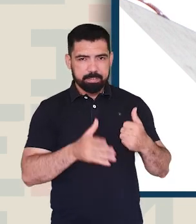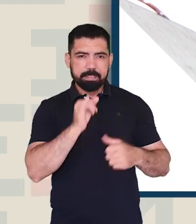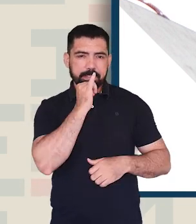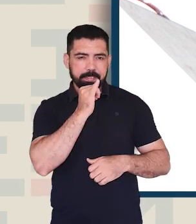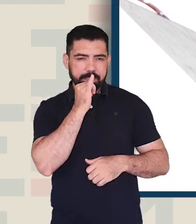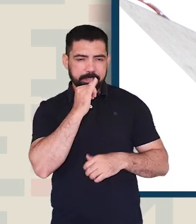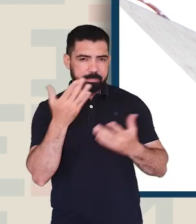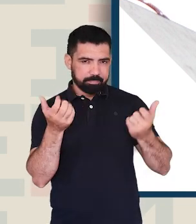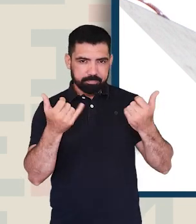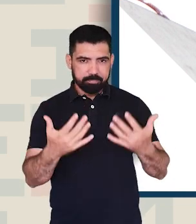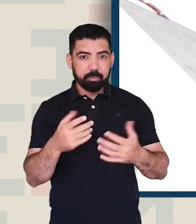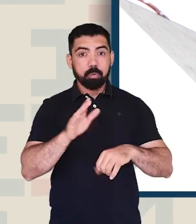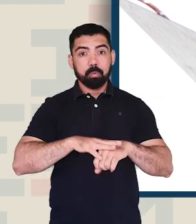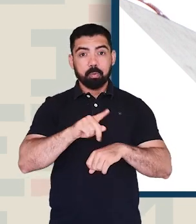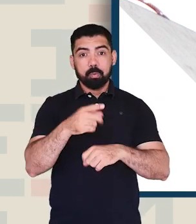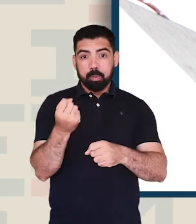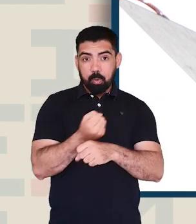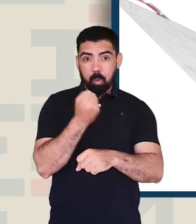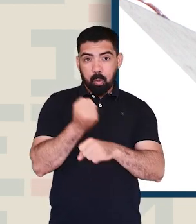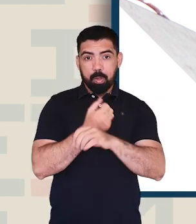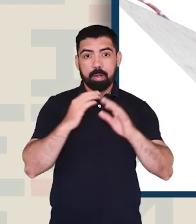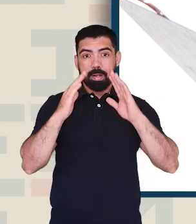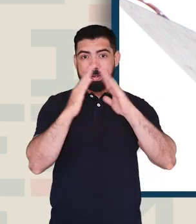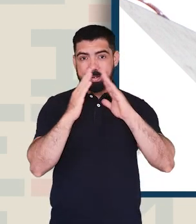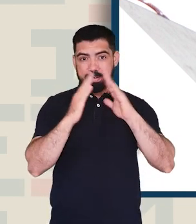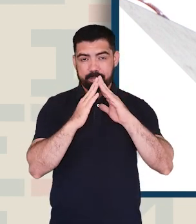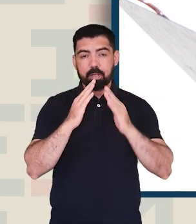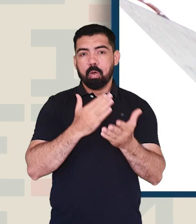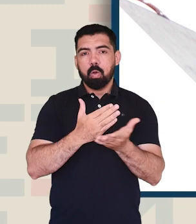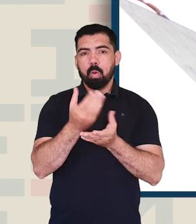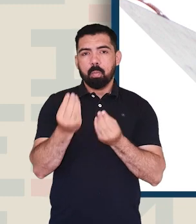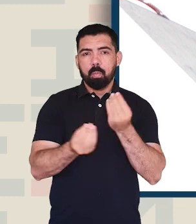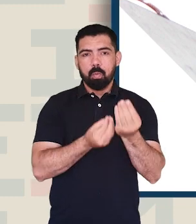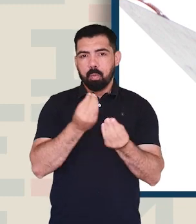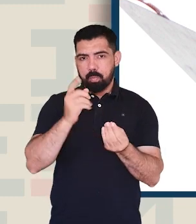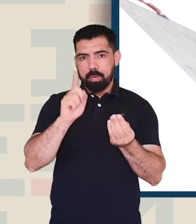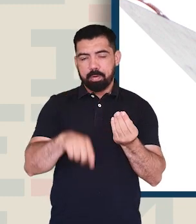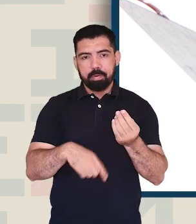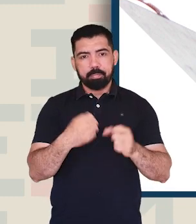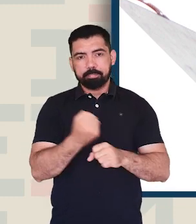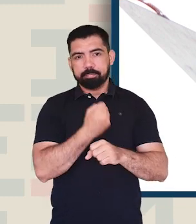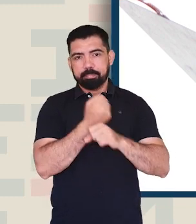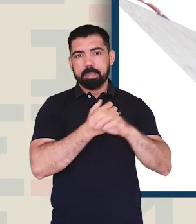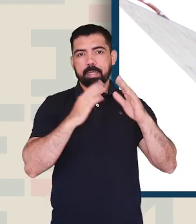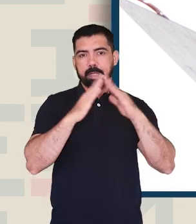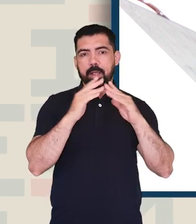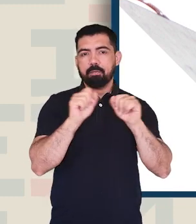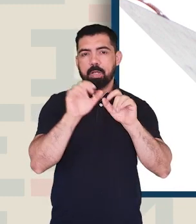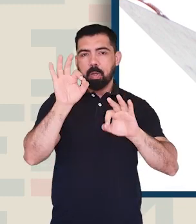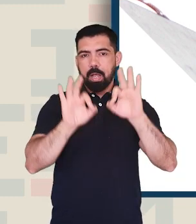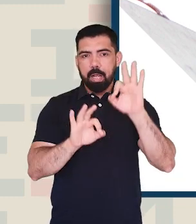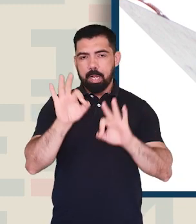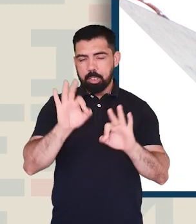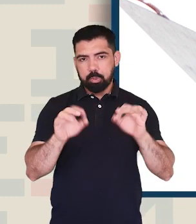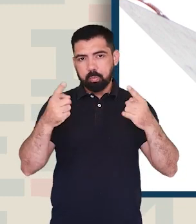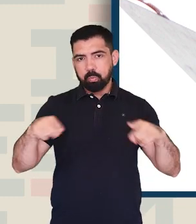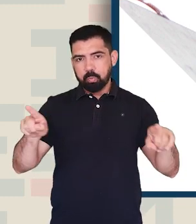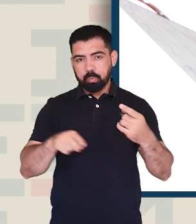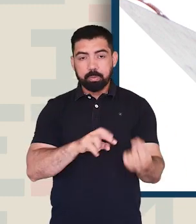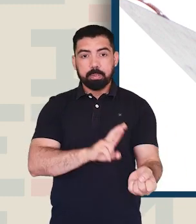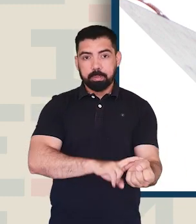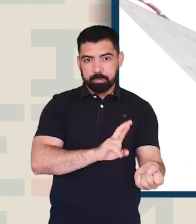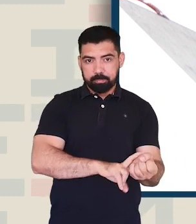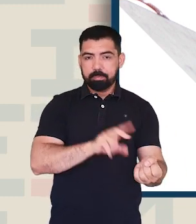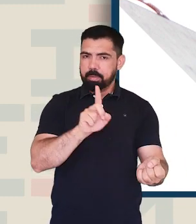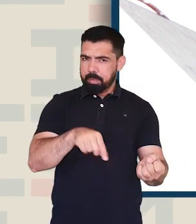digamos, o alicerce. Quando você vai construir uma casa, você começa pelo alicerce. Então, quando você vai fazer um arranjo, uma composição, o ritmo é